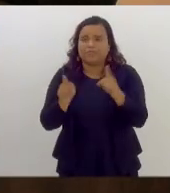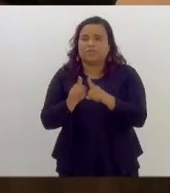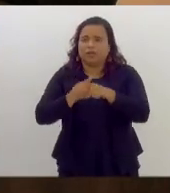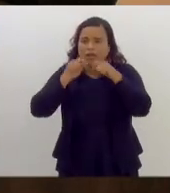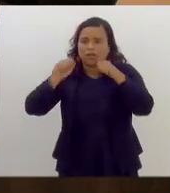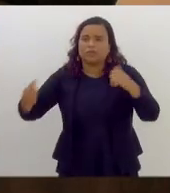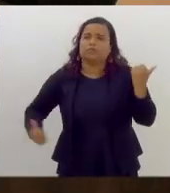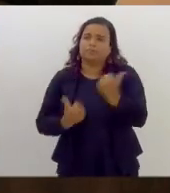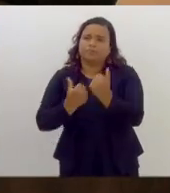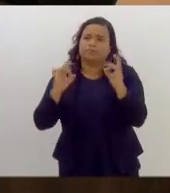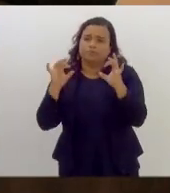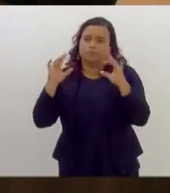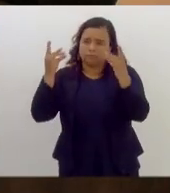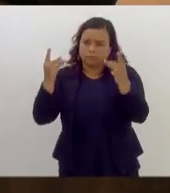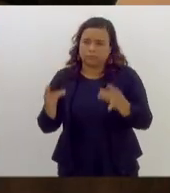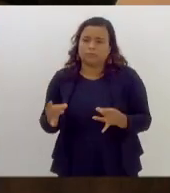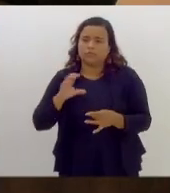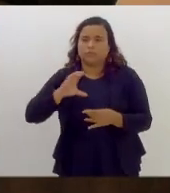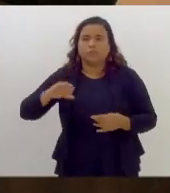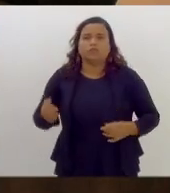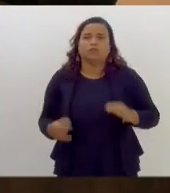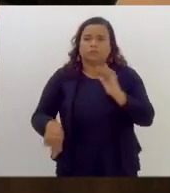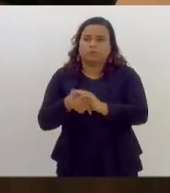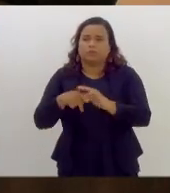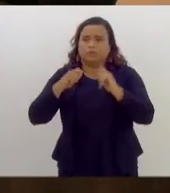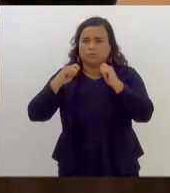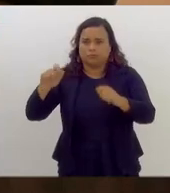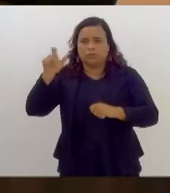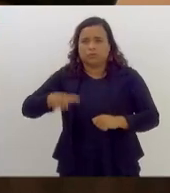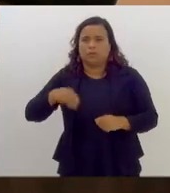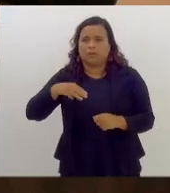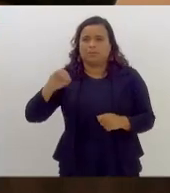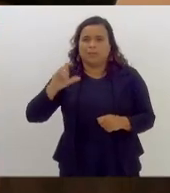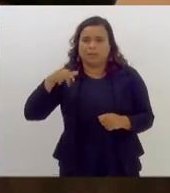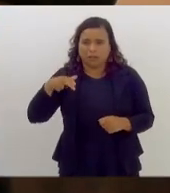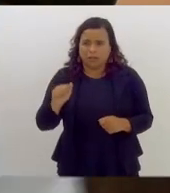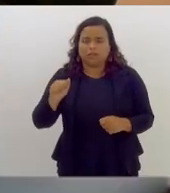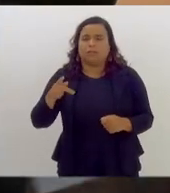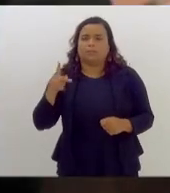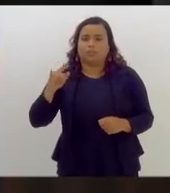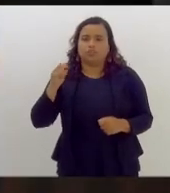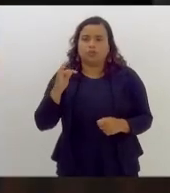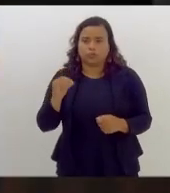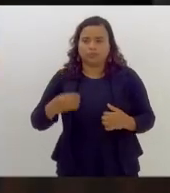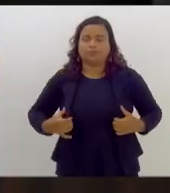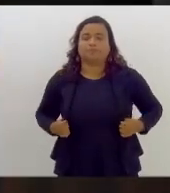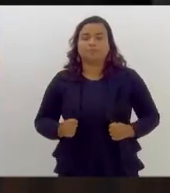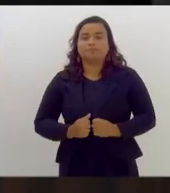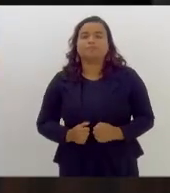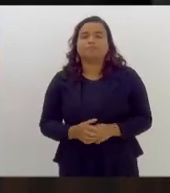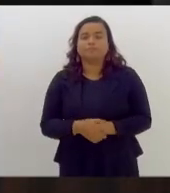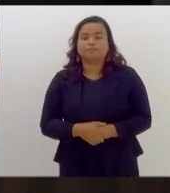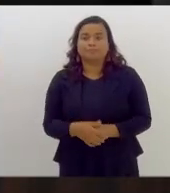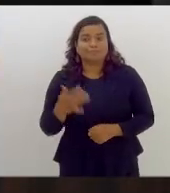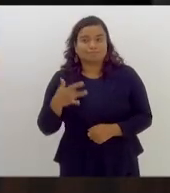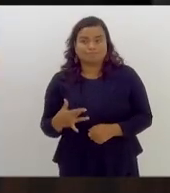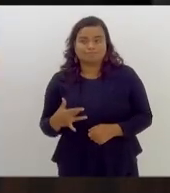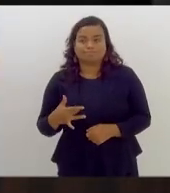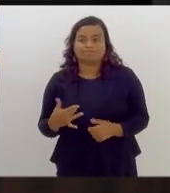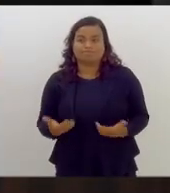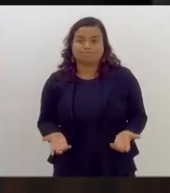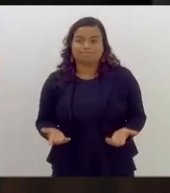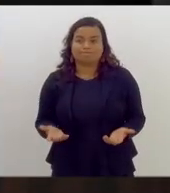assessoramento especializado da CCJ através da assessora Milena Peixoto. É, infelizmente, só